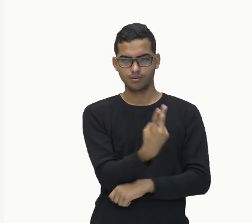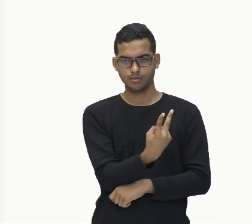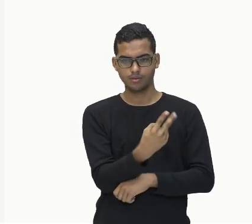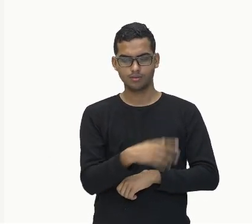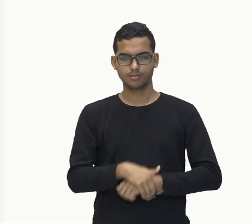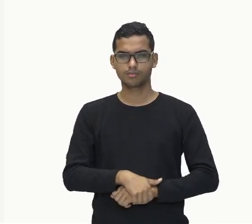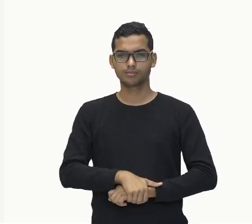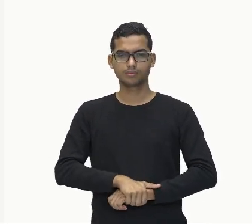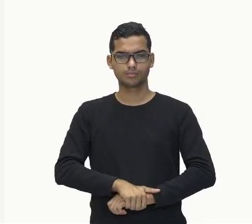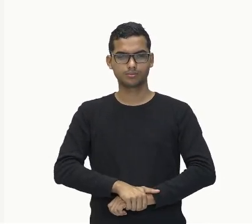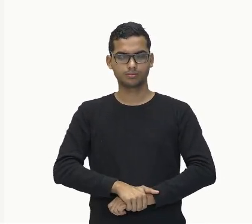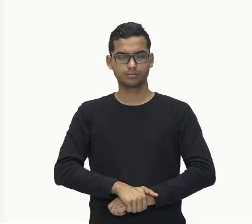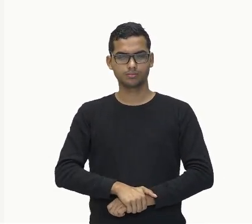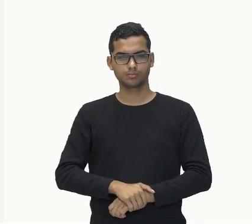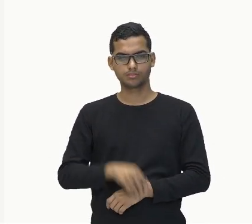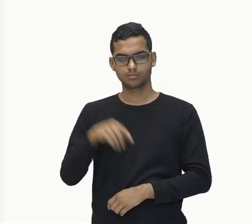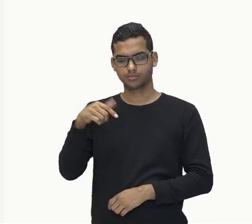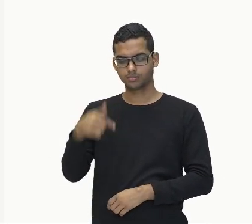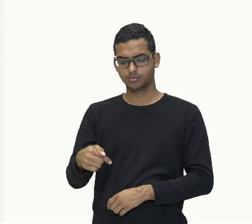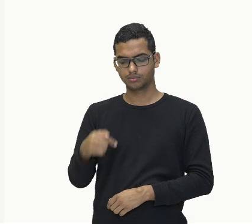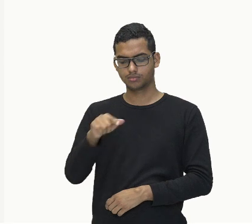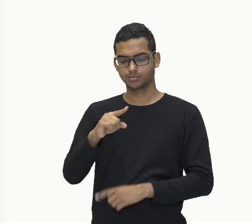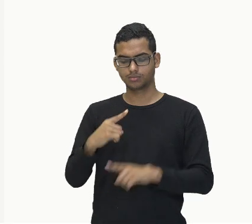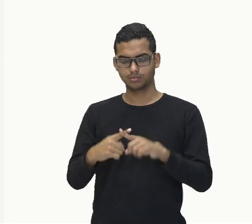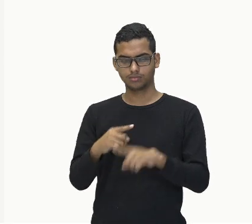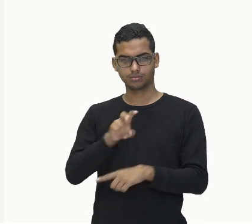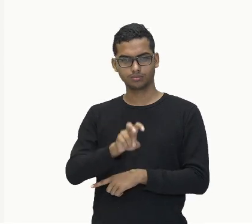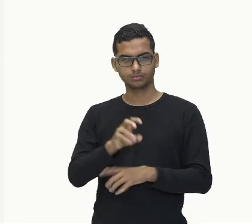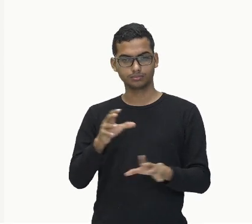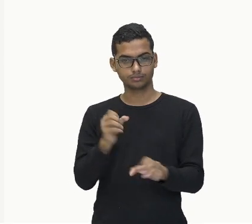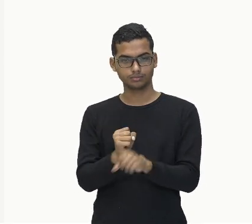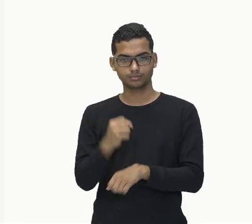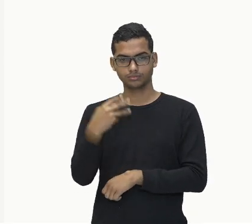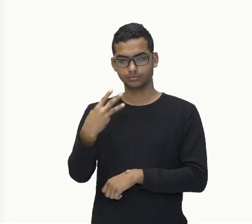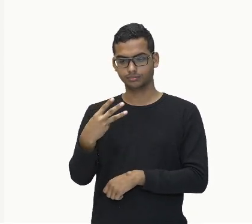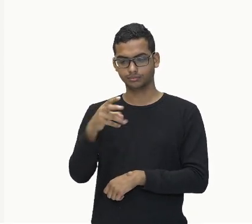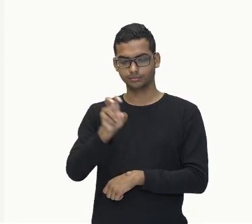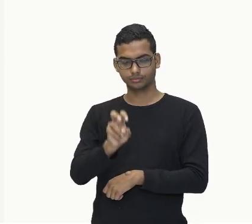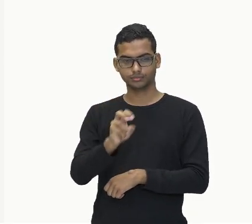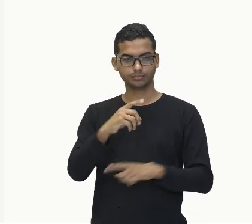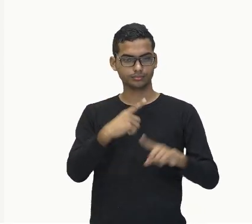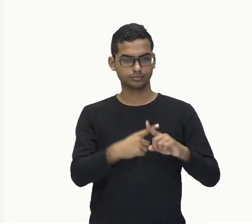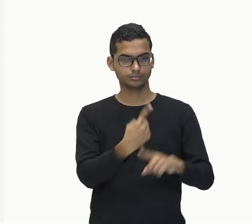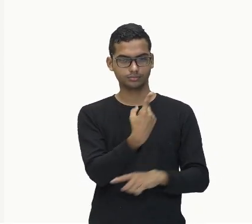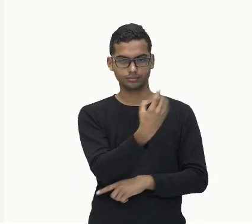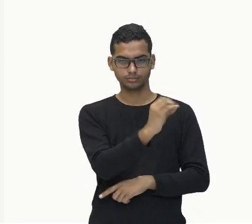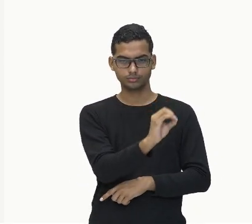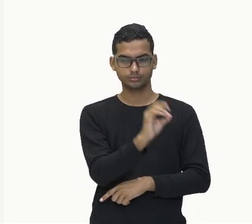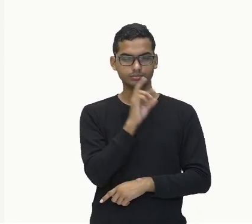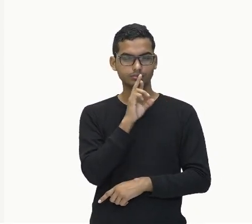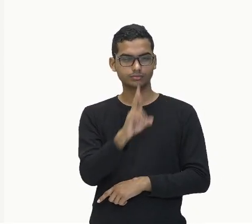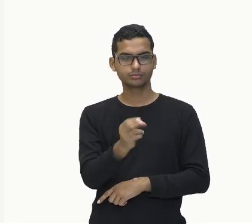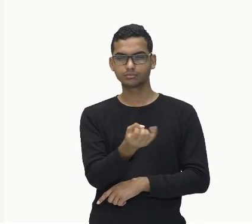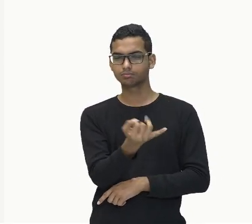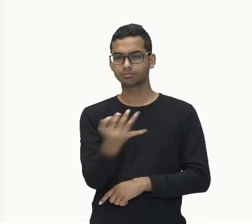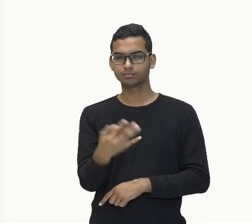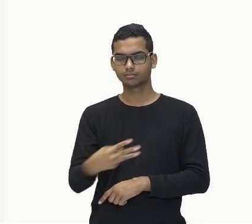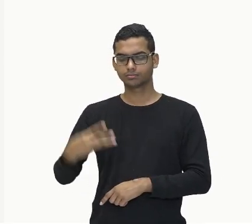aqui vai dar 35 vezes 10. 35 vezes 10 é igual a